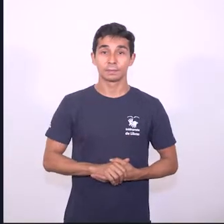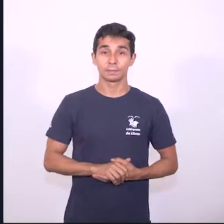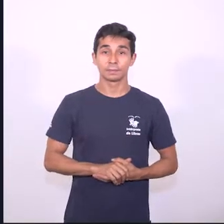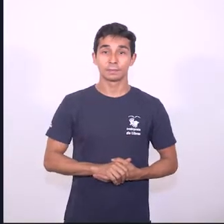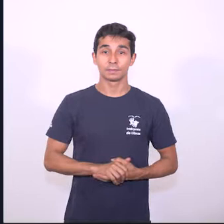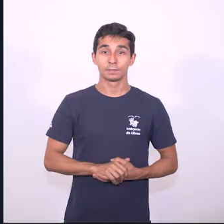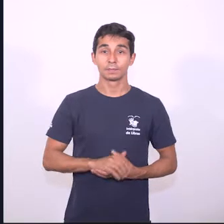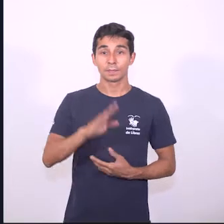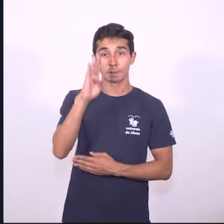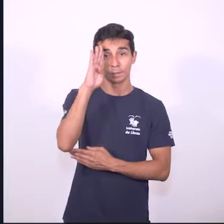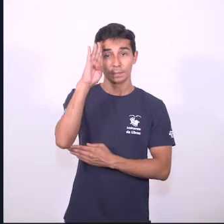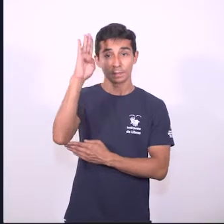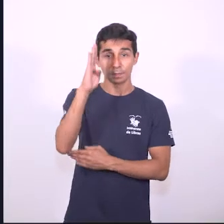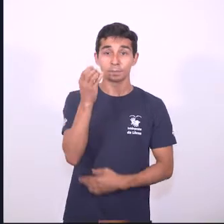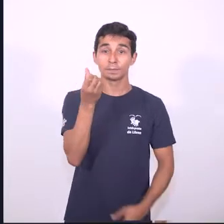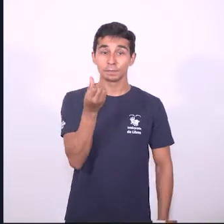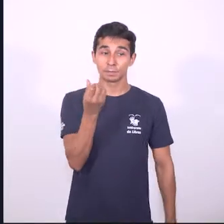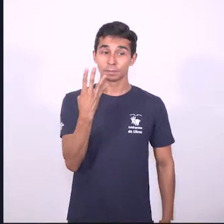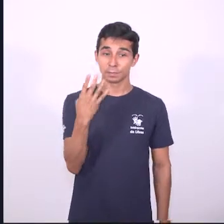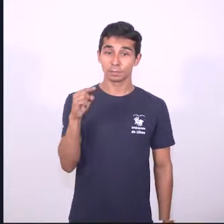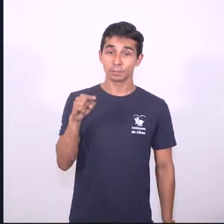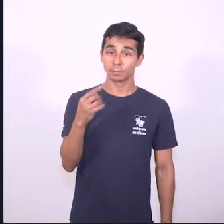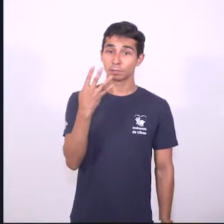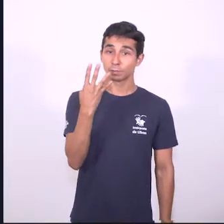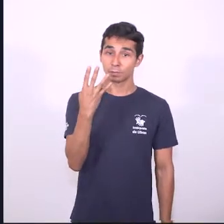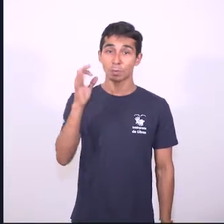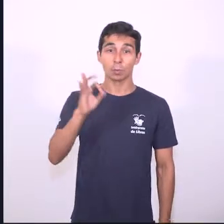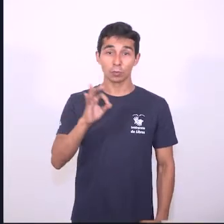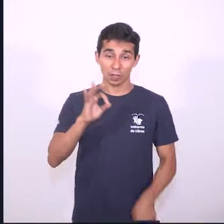foi de 64,4% P1, a nova